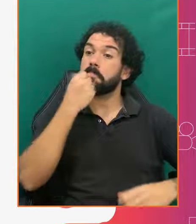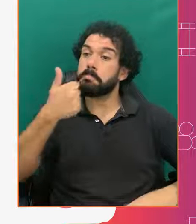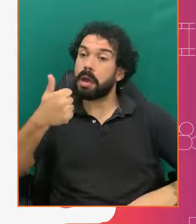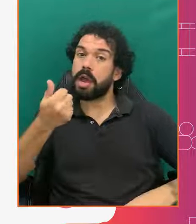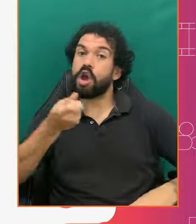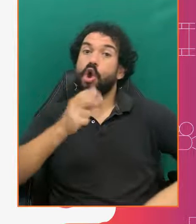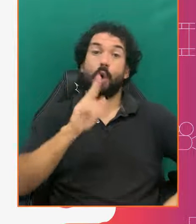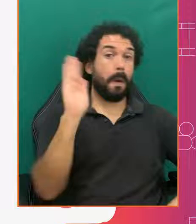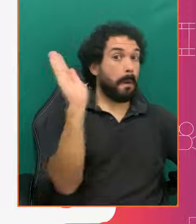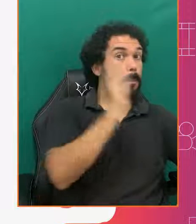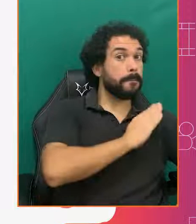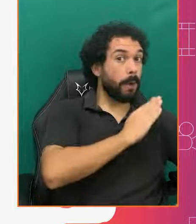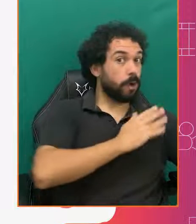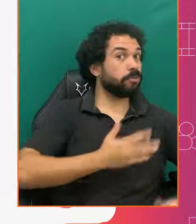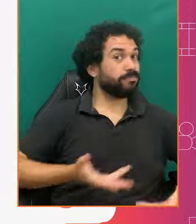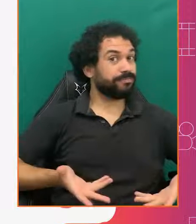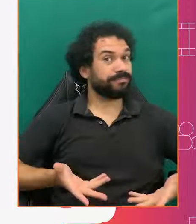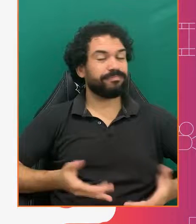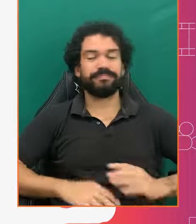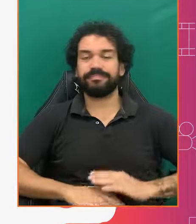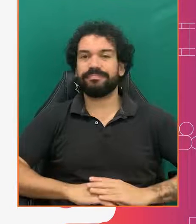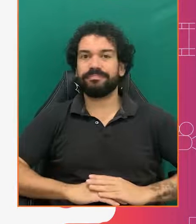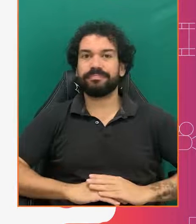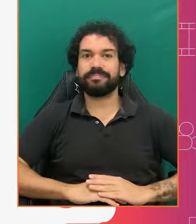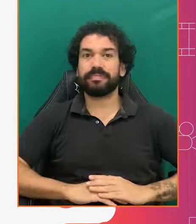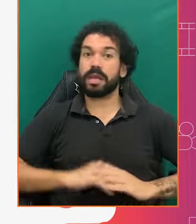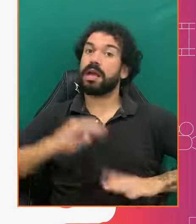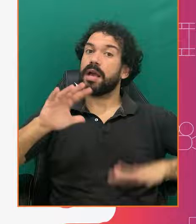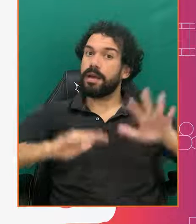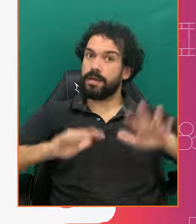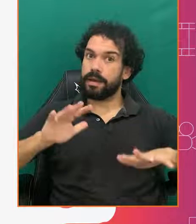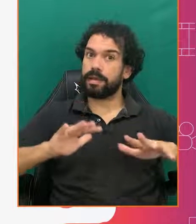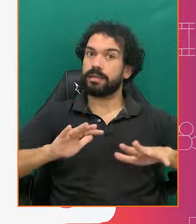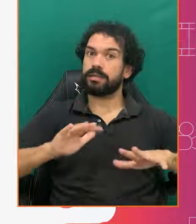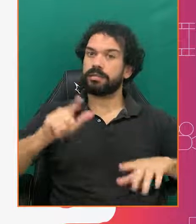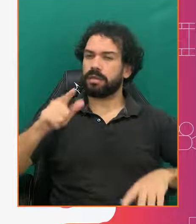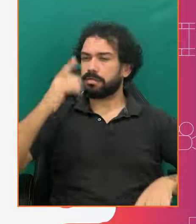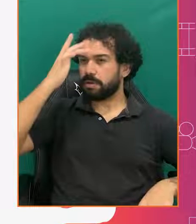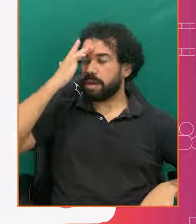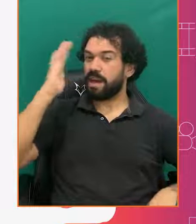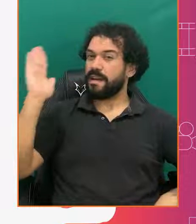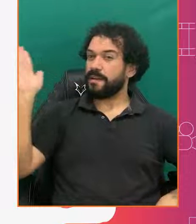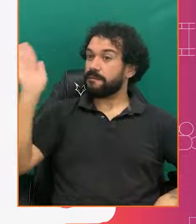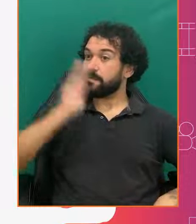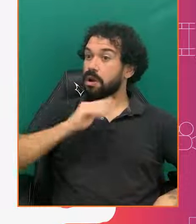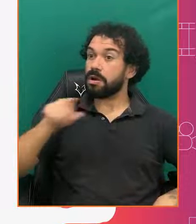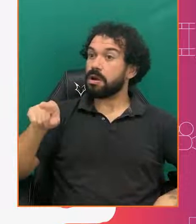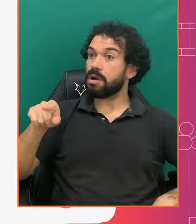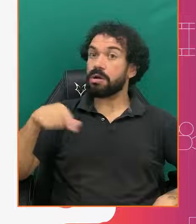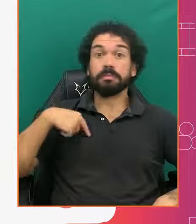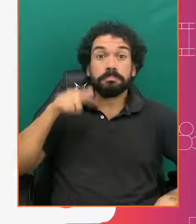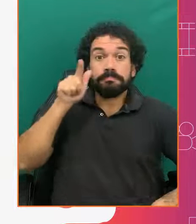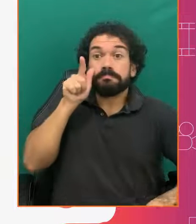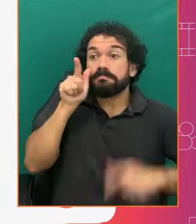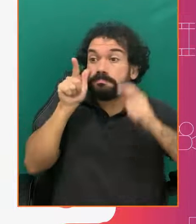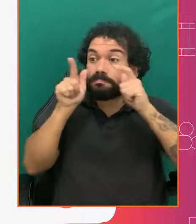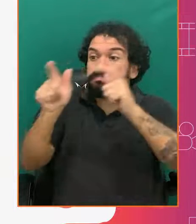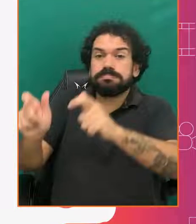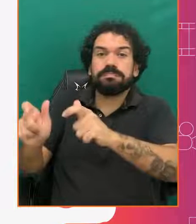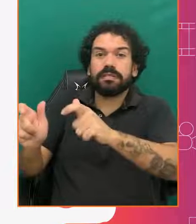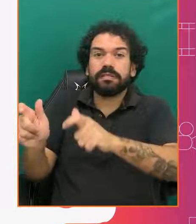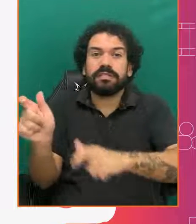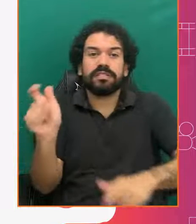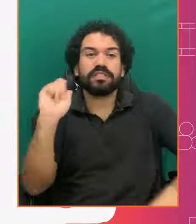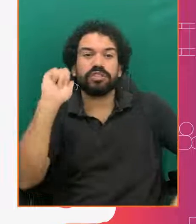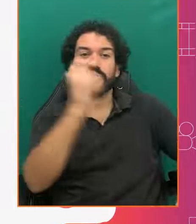mocinho ou seja ele o vilão da história. Muitas vezes o vilão é até mais interessante do